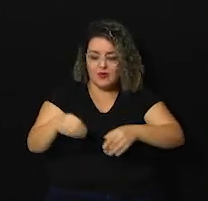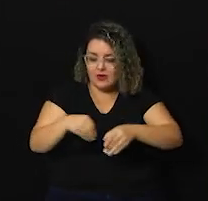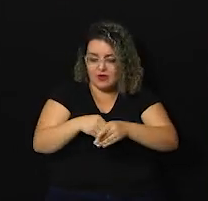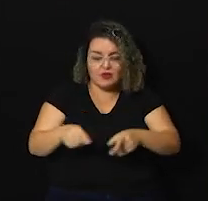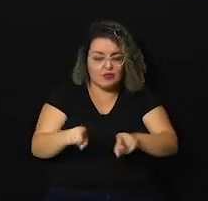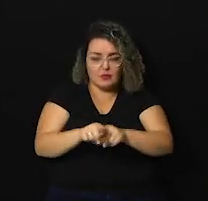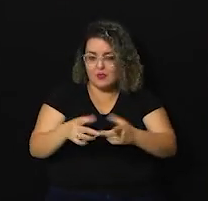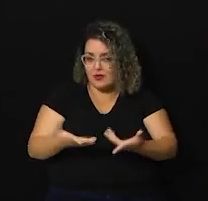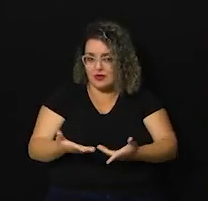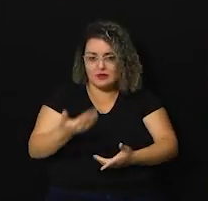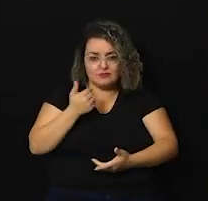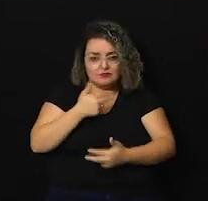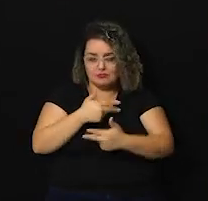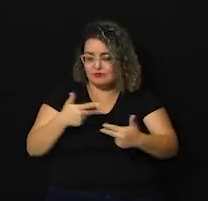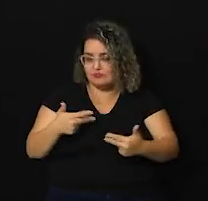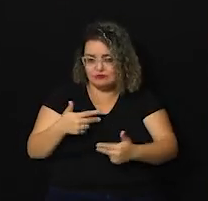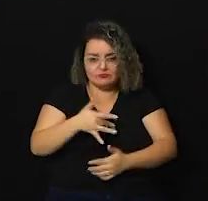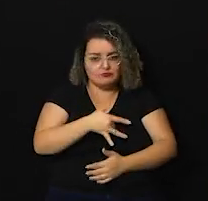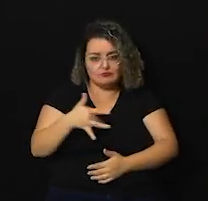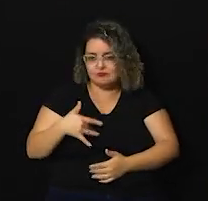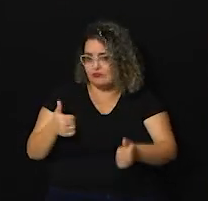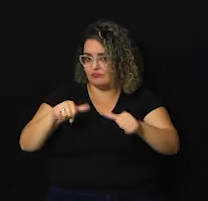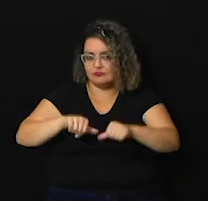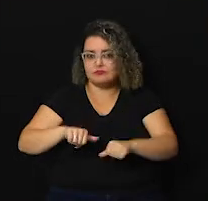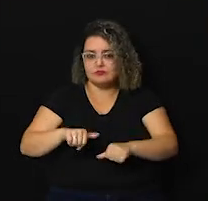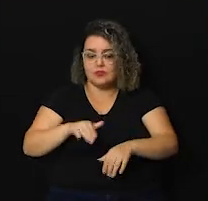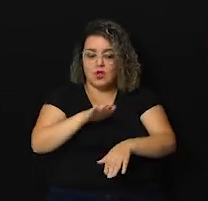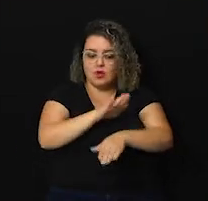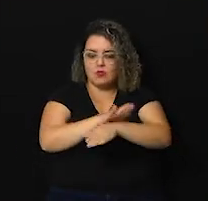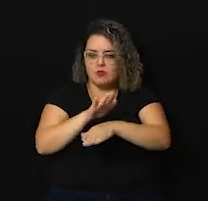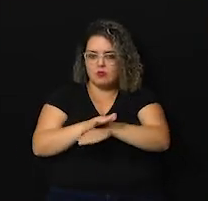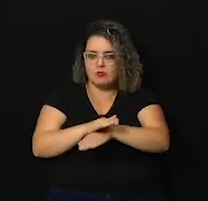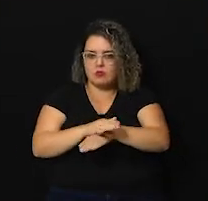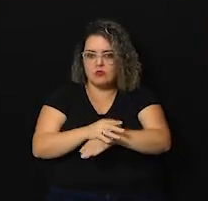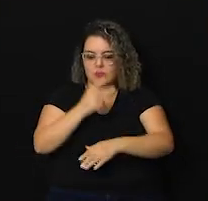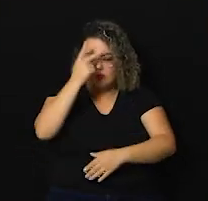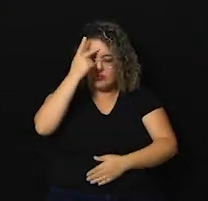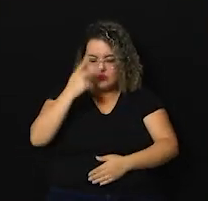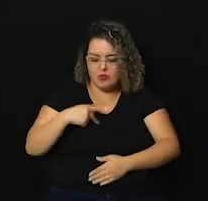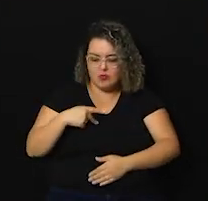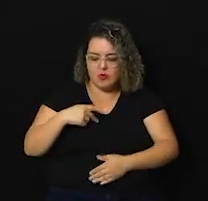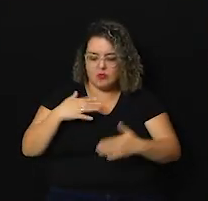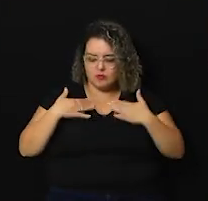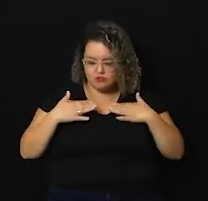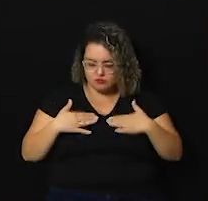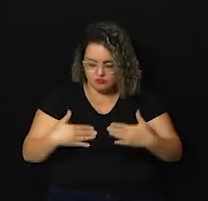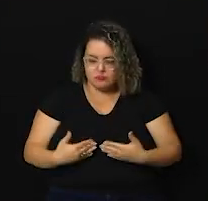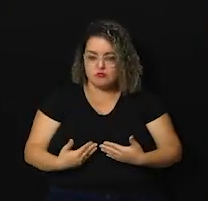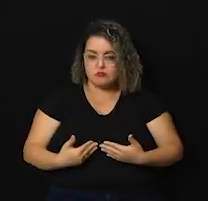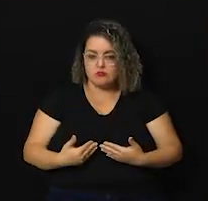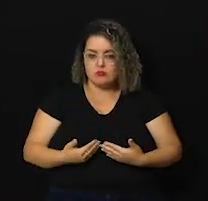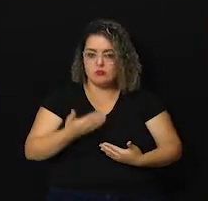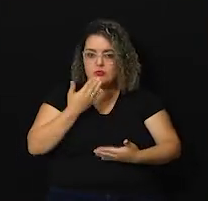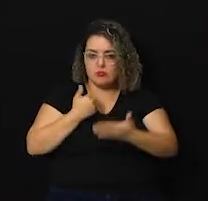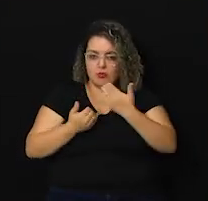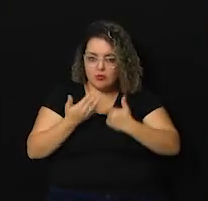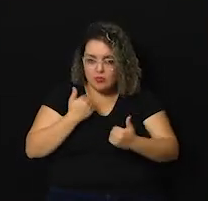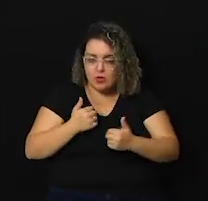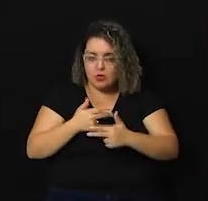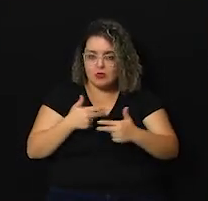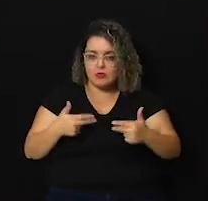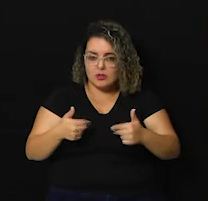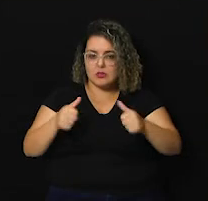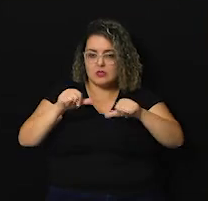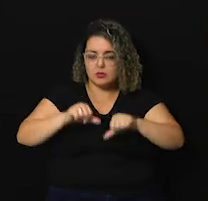comendo uma comida saudável, você está comendo uma comida que contribui para o seu desorganismo, a sua desorganização do organismo, para doenças que